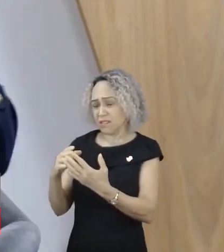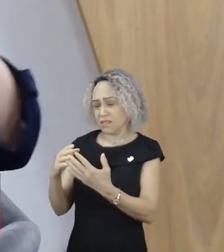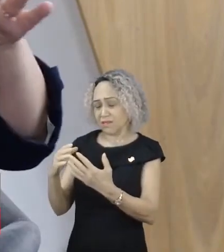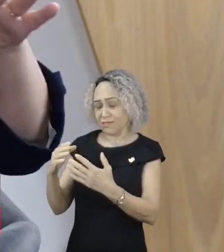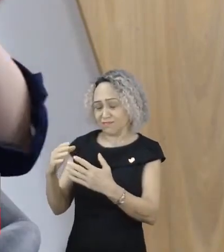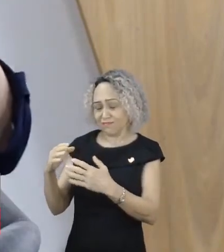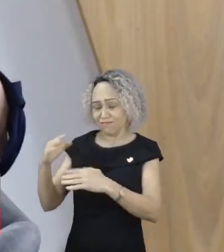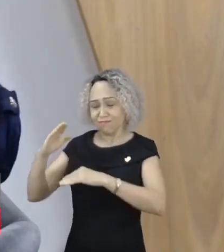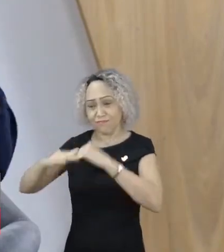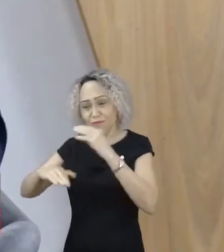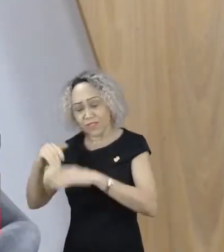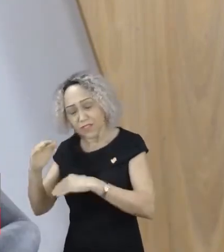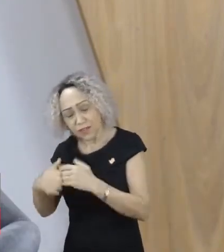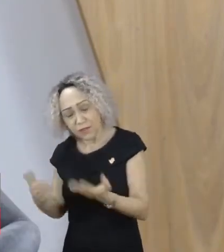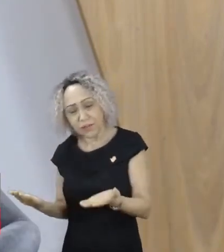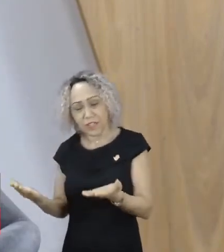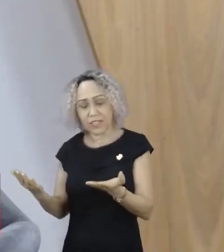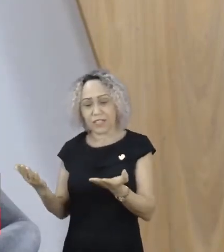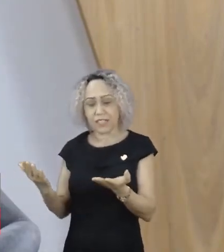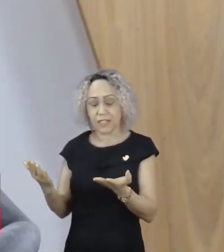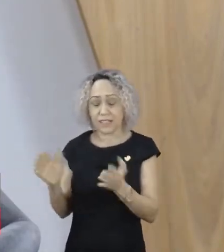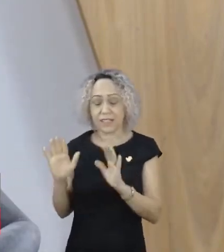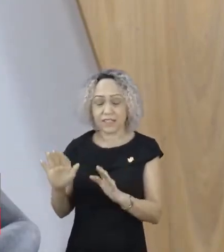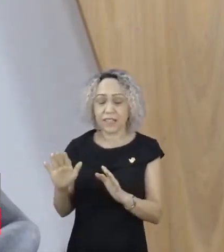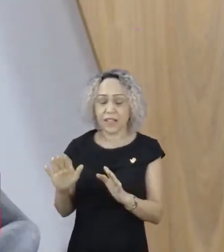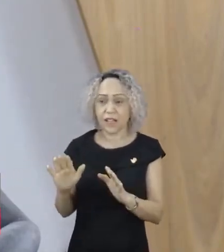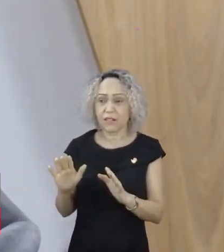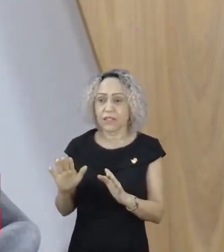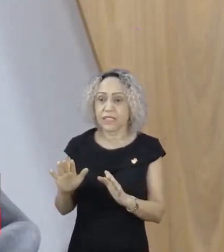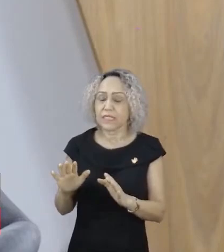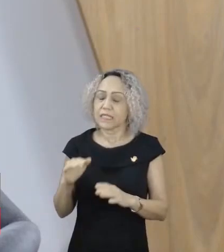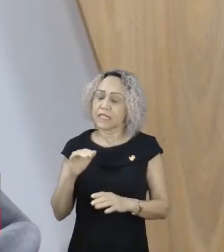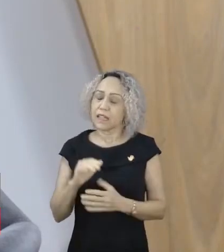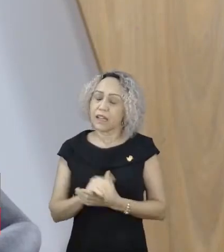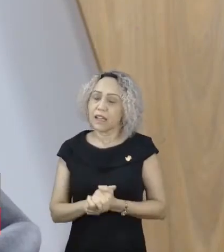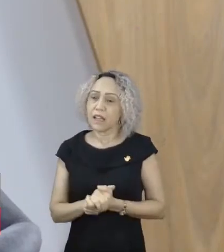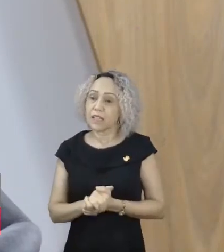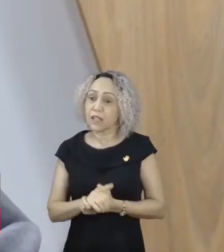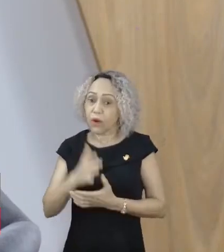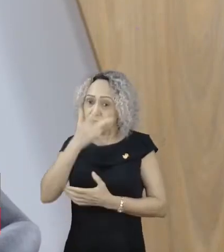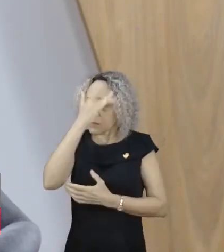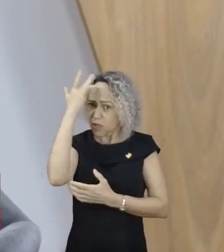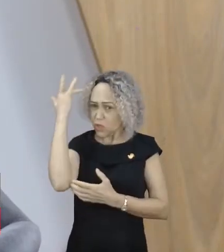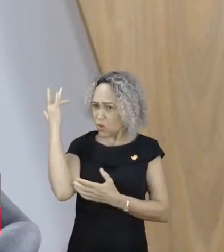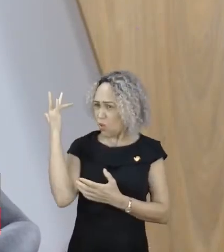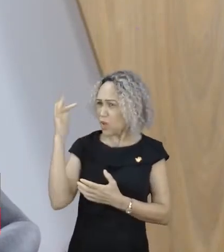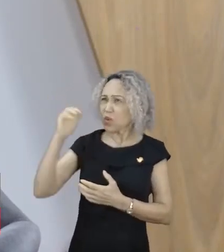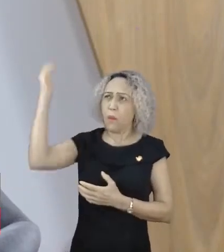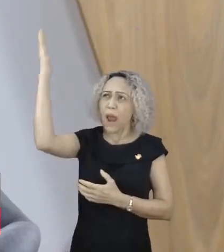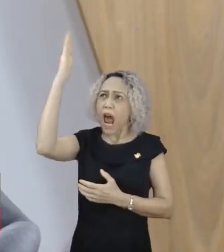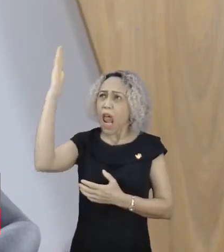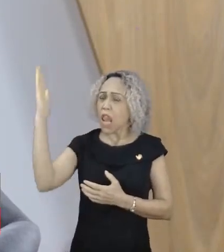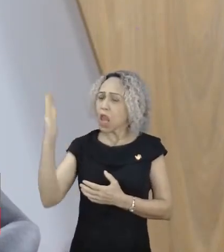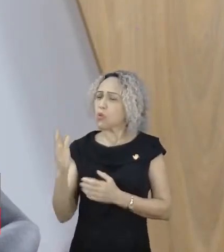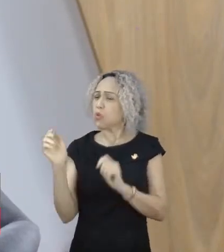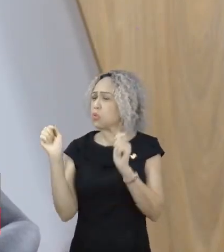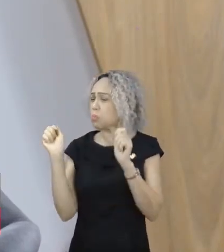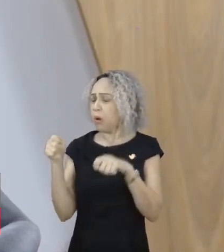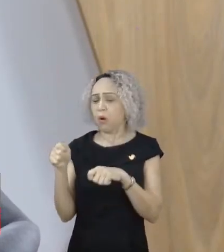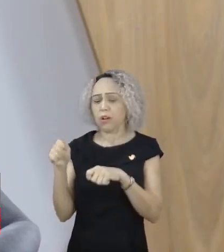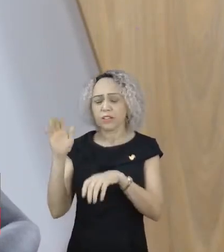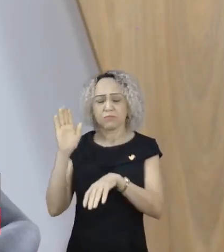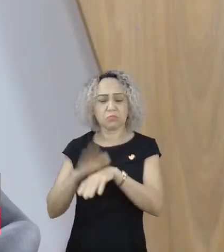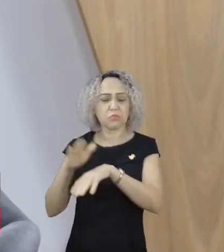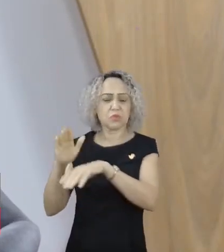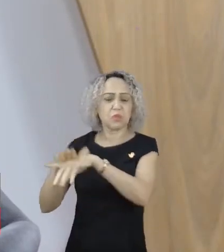ter um local de distância das outras cidades bem fácil para pessoas chegarem, sem precisar pernoitar,